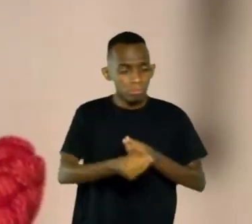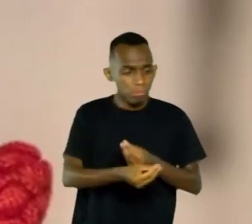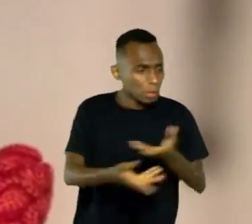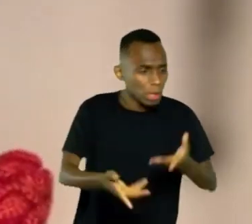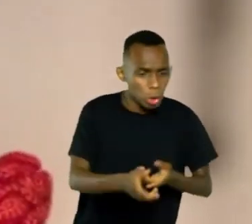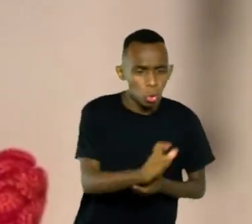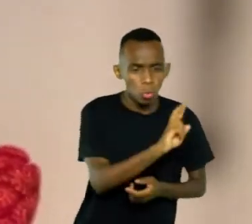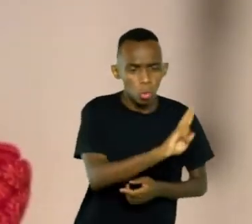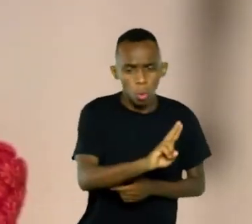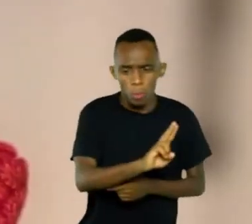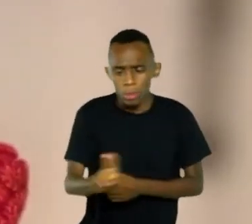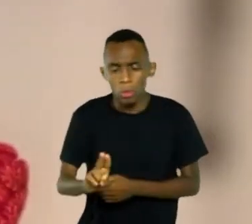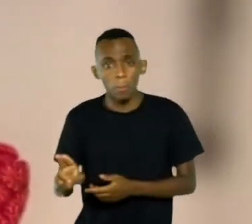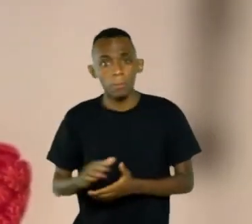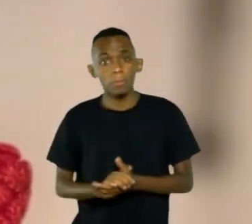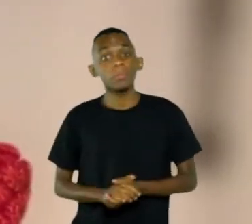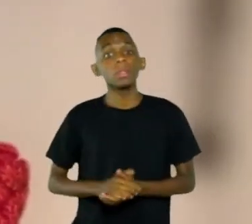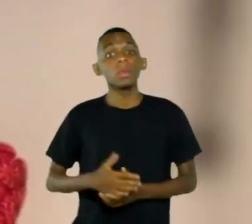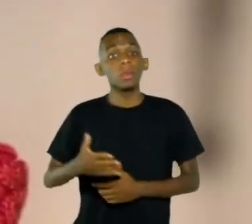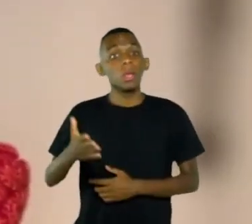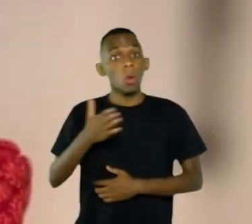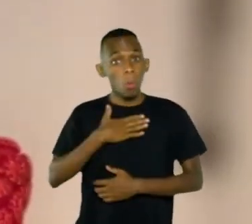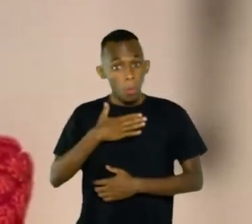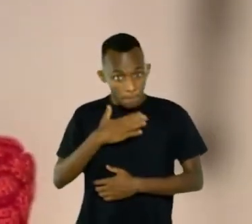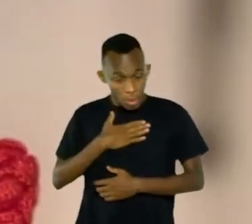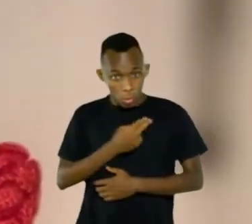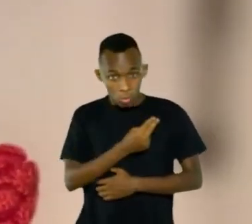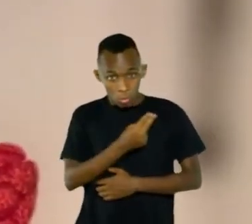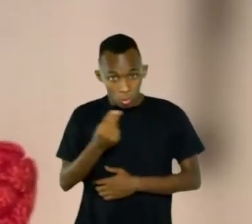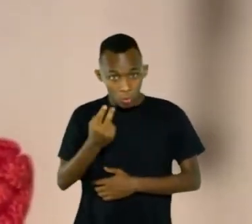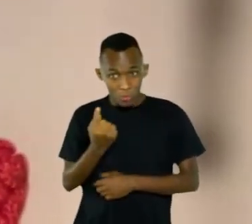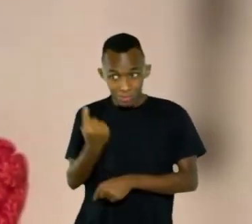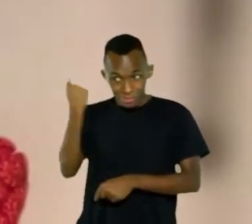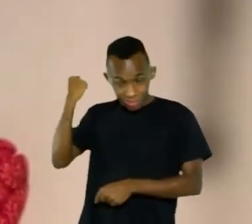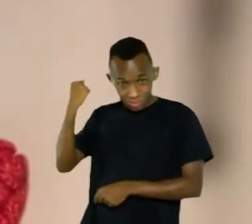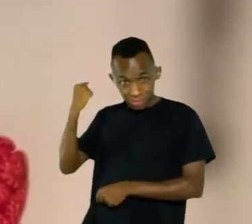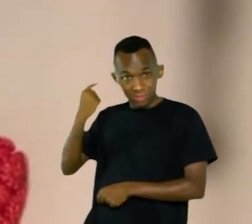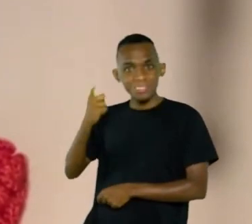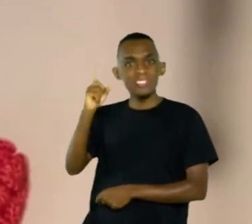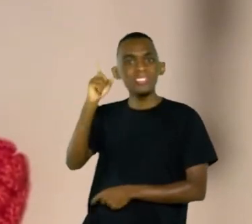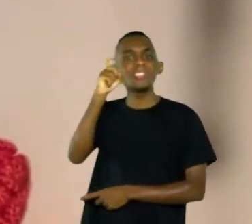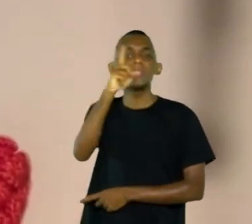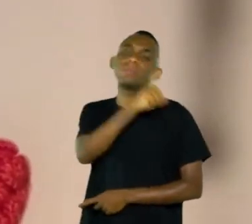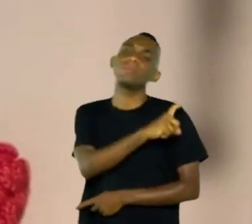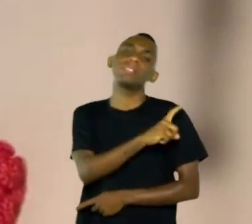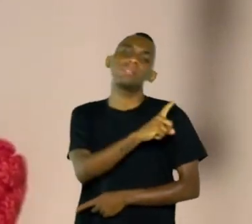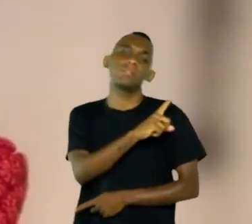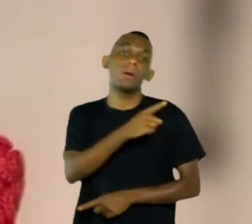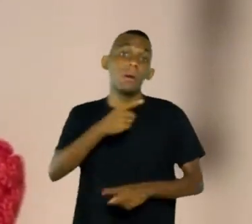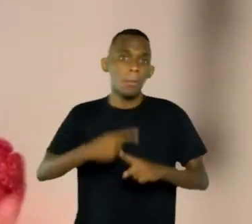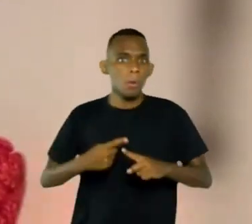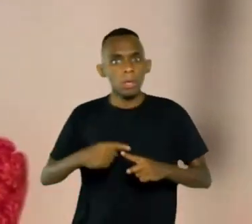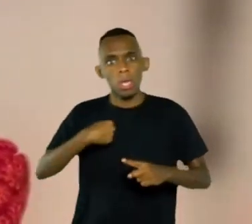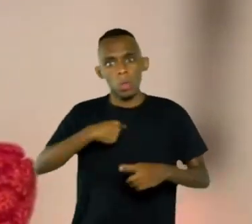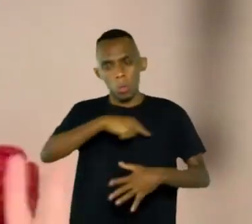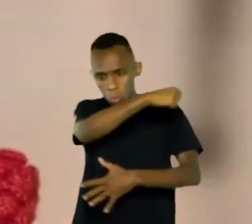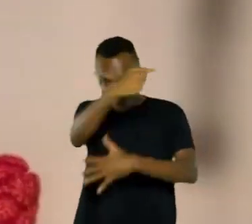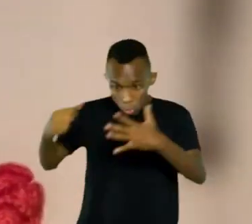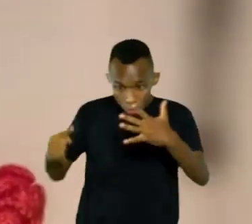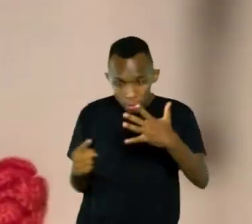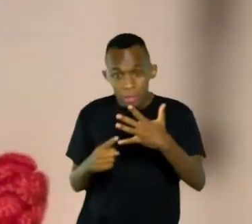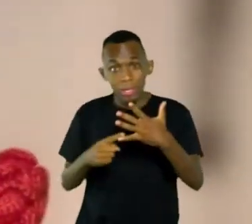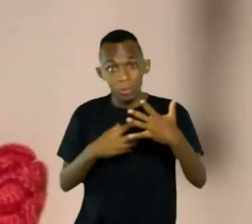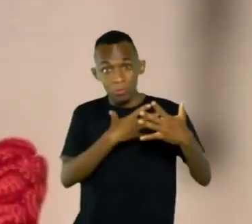que sobrou para mim lá em casa foi o papel de difícil, porque eu também cheguei meio que bagunçando o coreto, eu cheguei meio que tirando a ordem